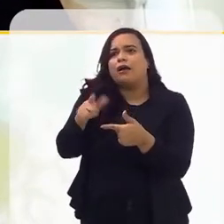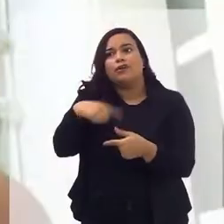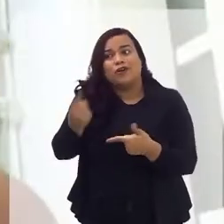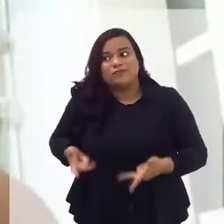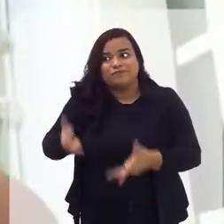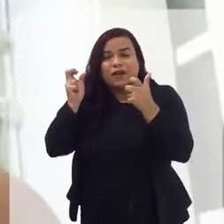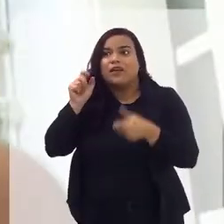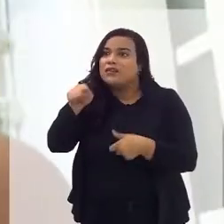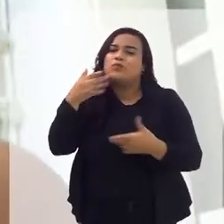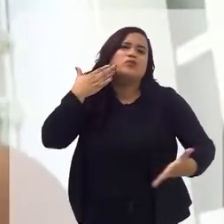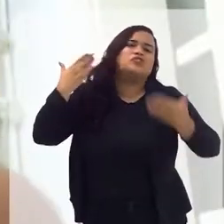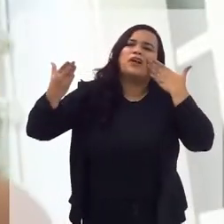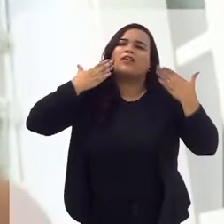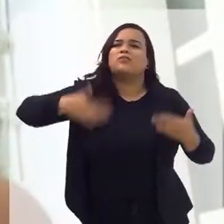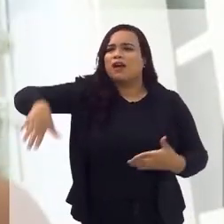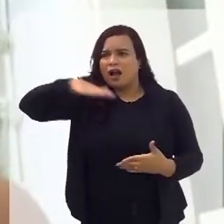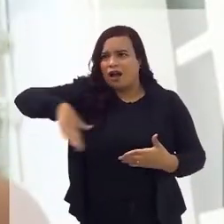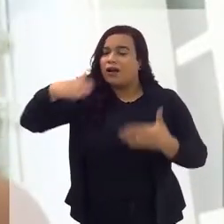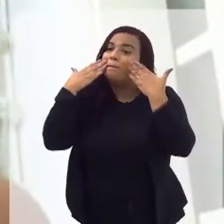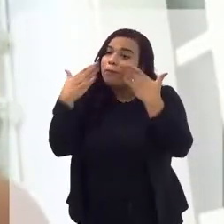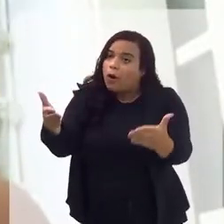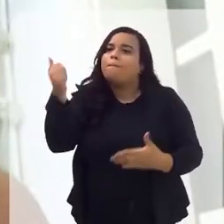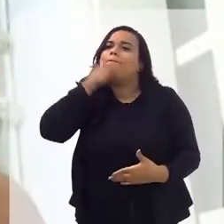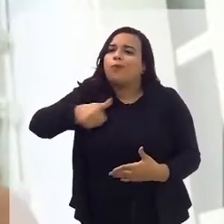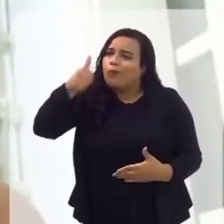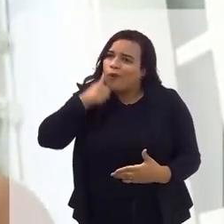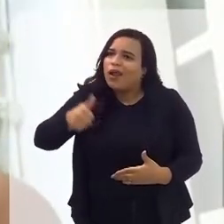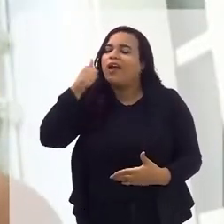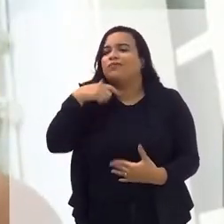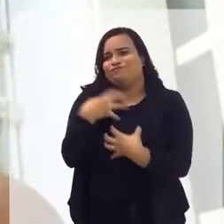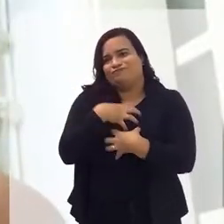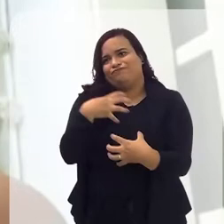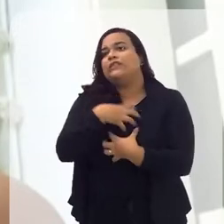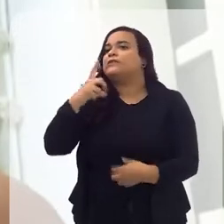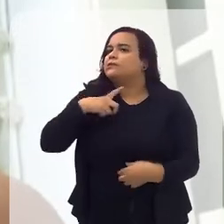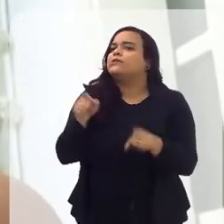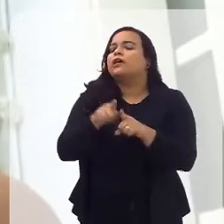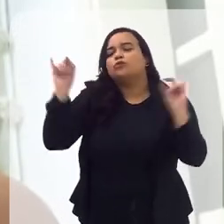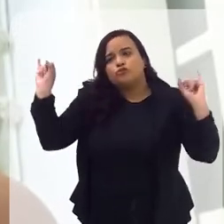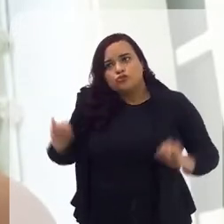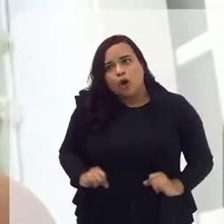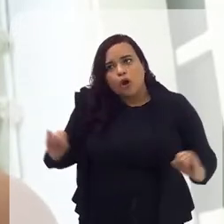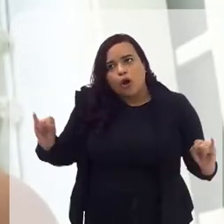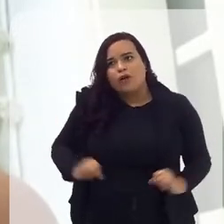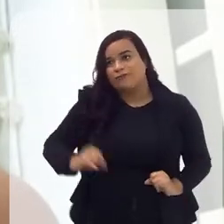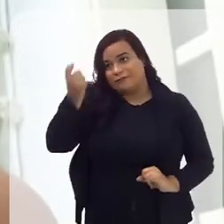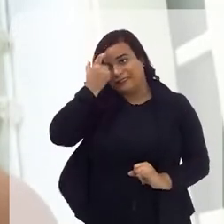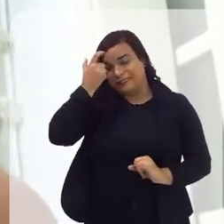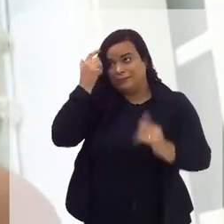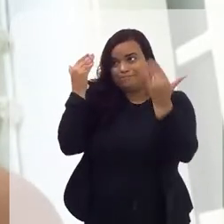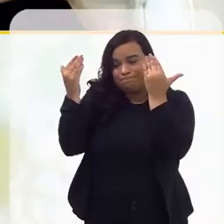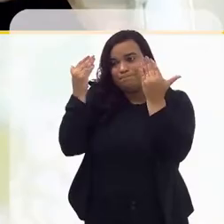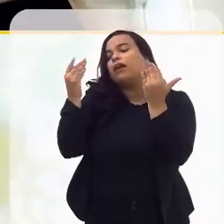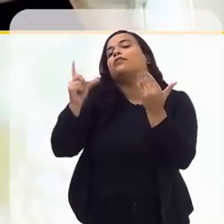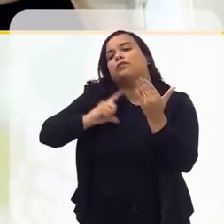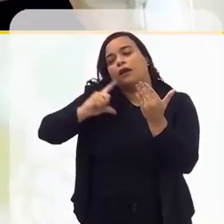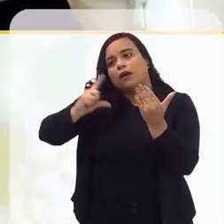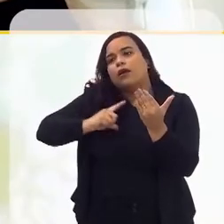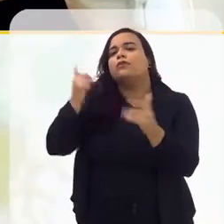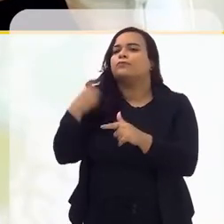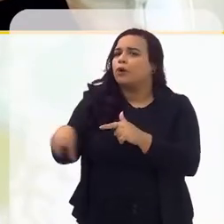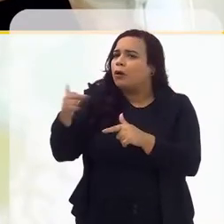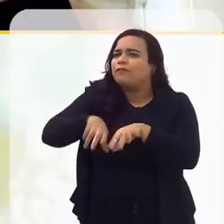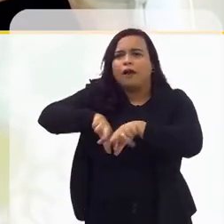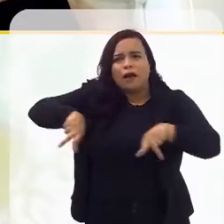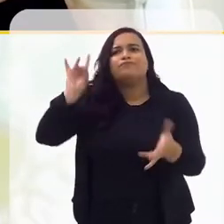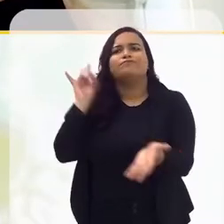essa questão estética permeia o universo feminino e é um exemplo de um sofrimento psíquico, né, real, né? Não, Muitas